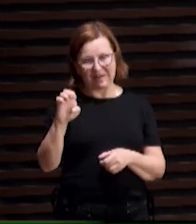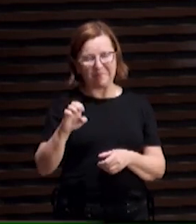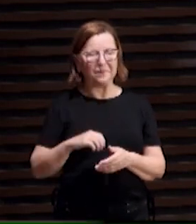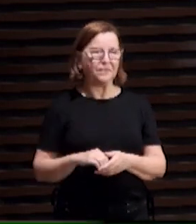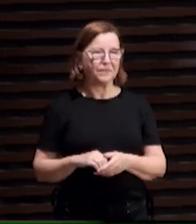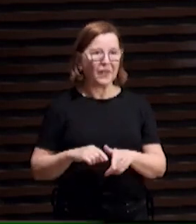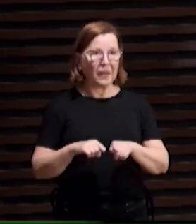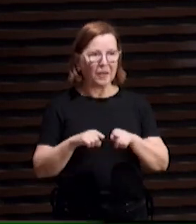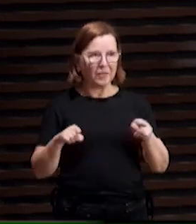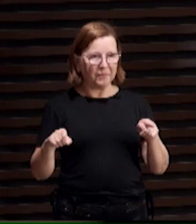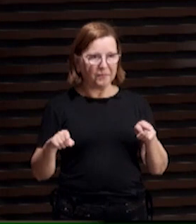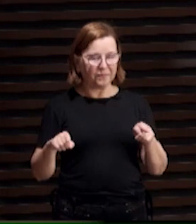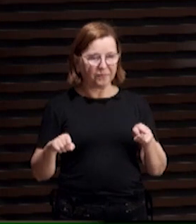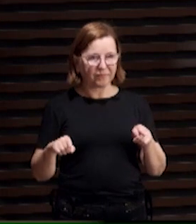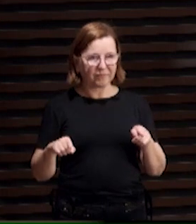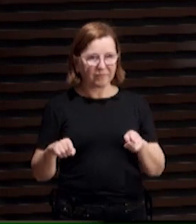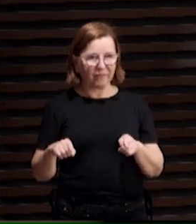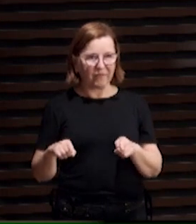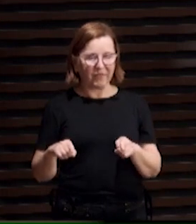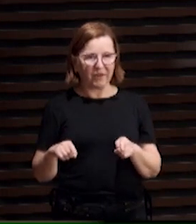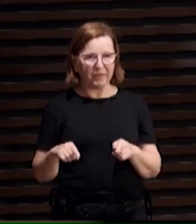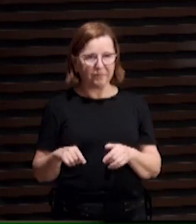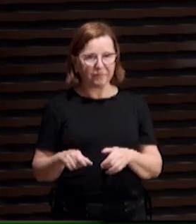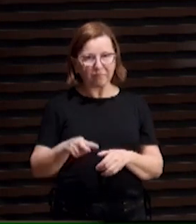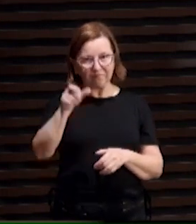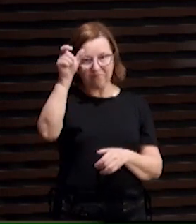Mas ali estava contido